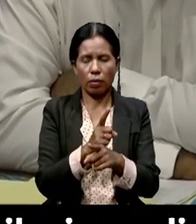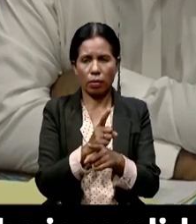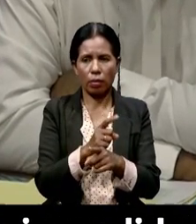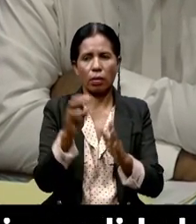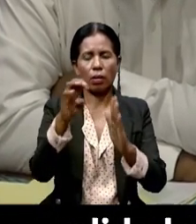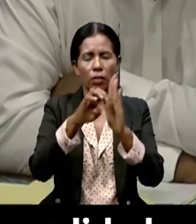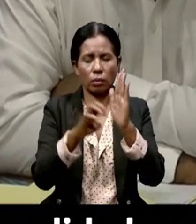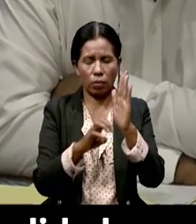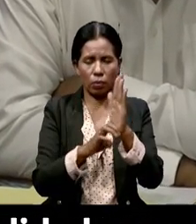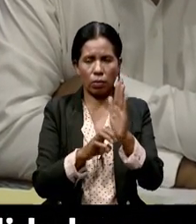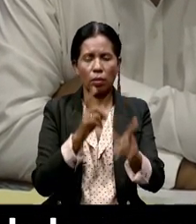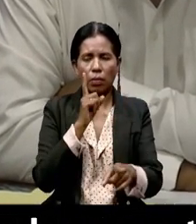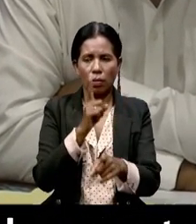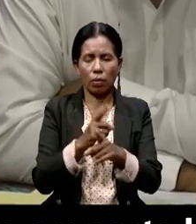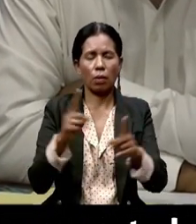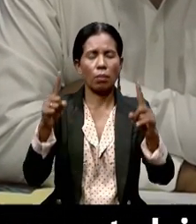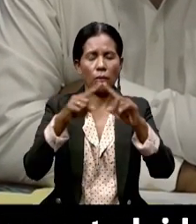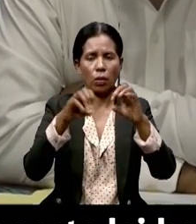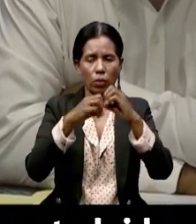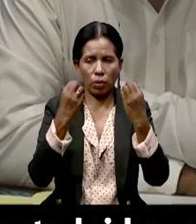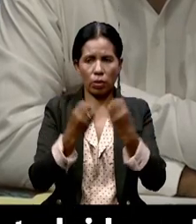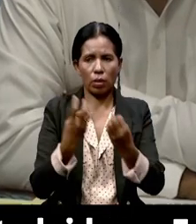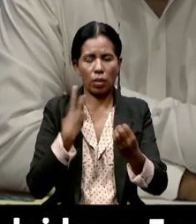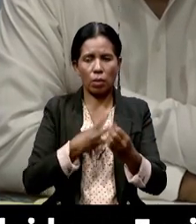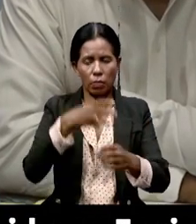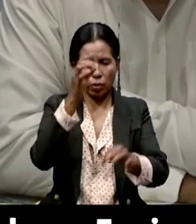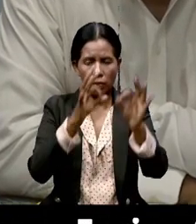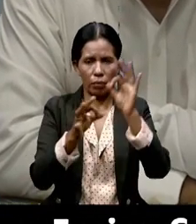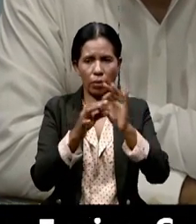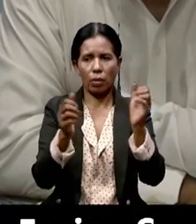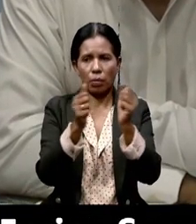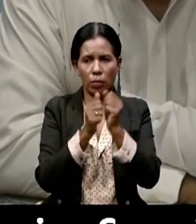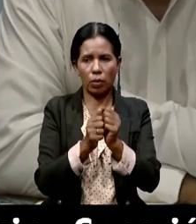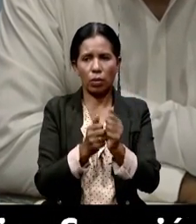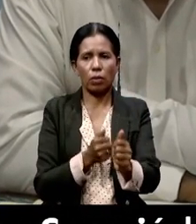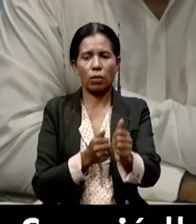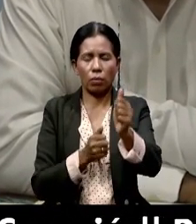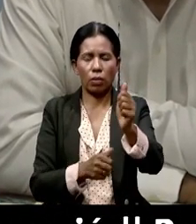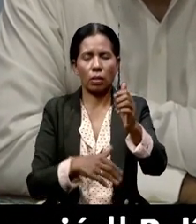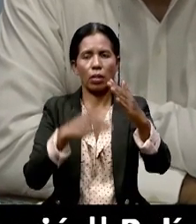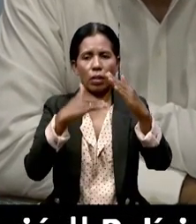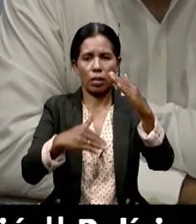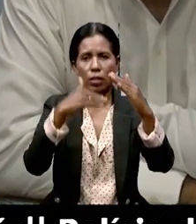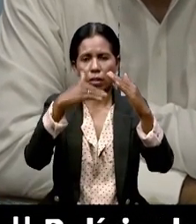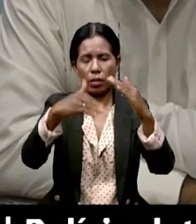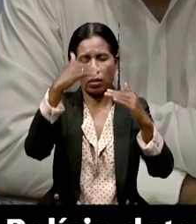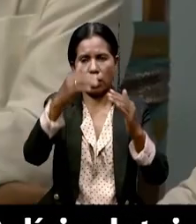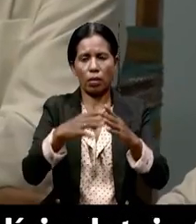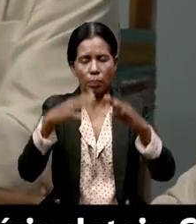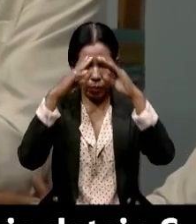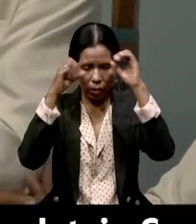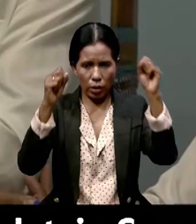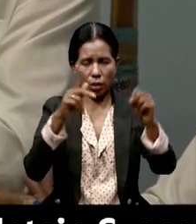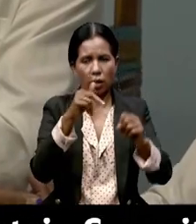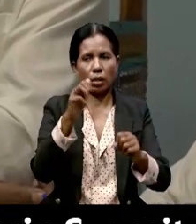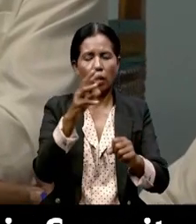struktura propio ada bayi orang sang, mas ami fiar malu tuir iskara pur iskara. Presiden Tikram sei bolumos